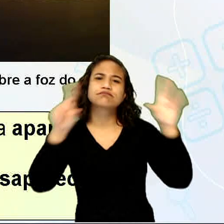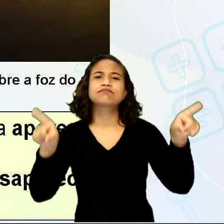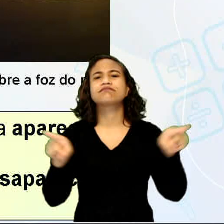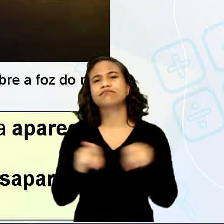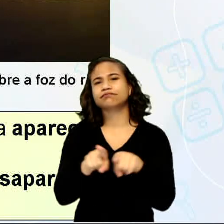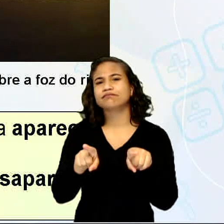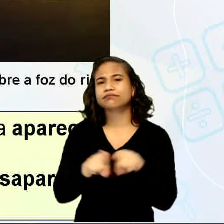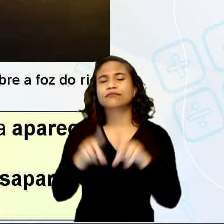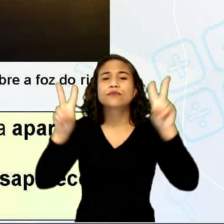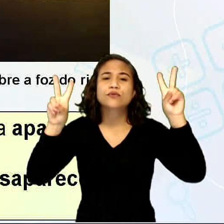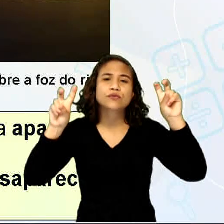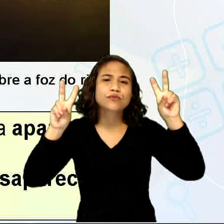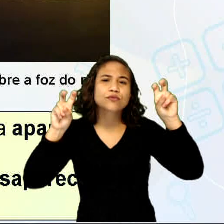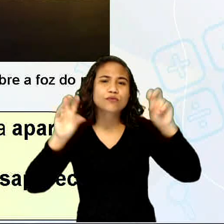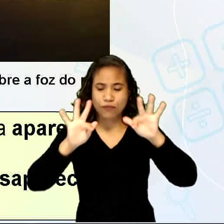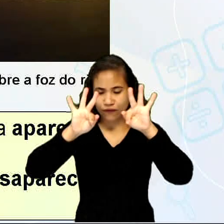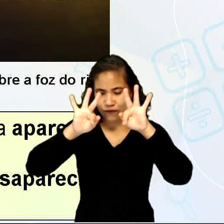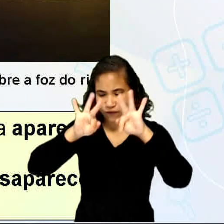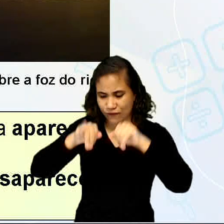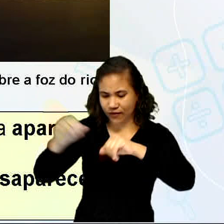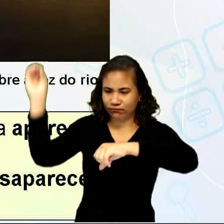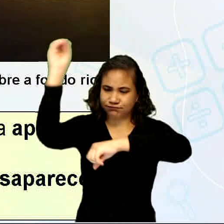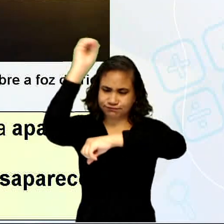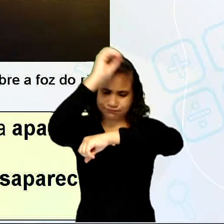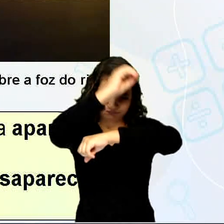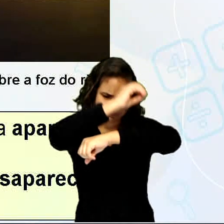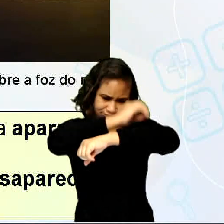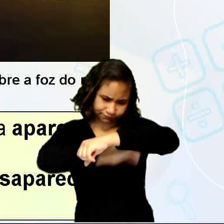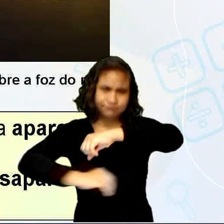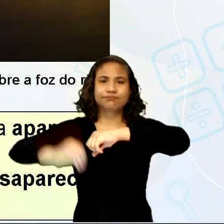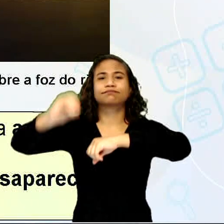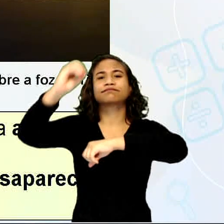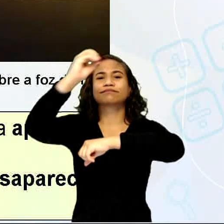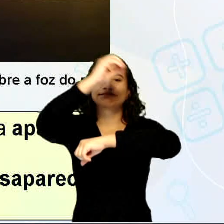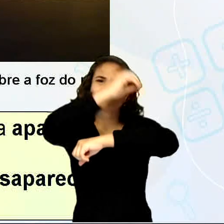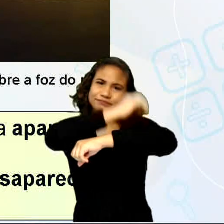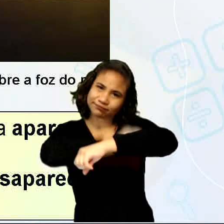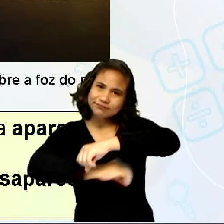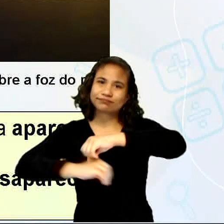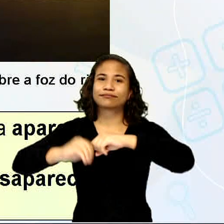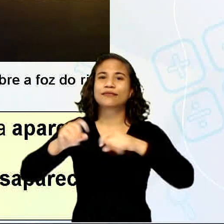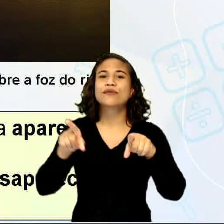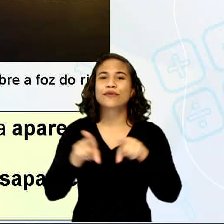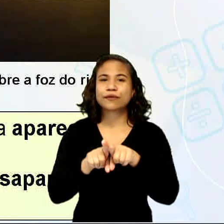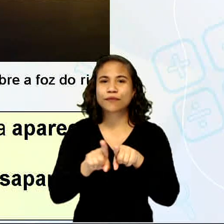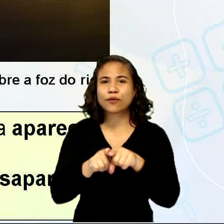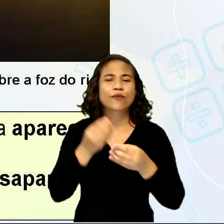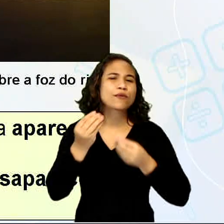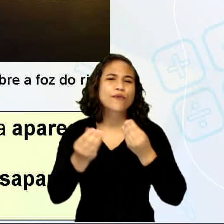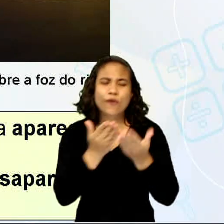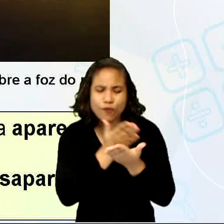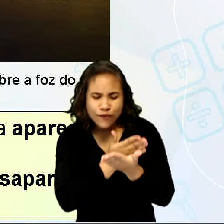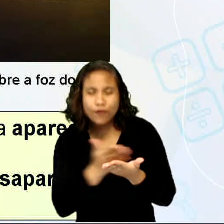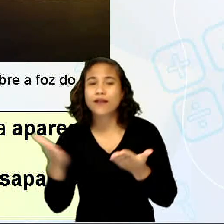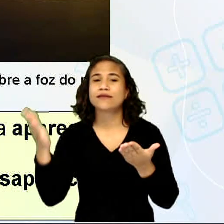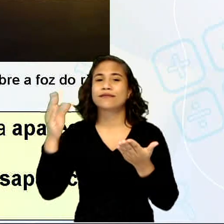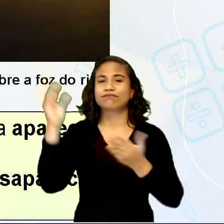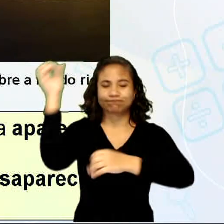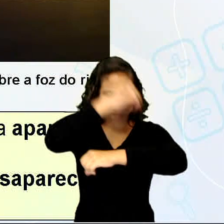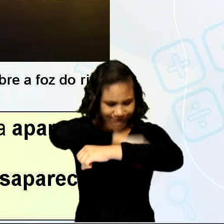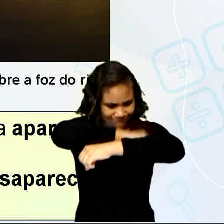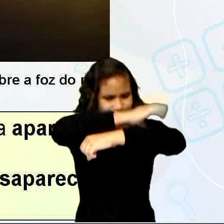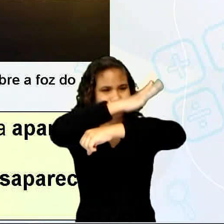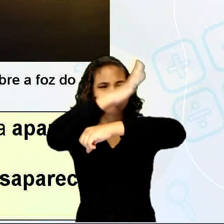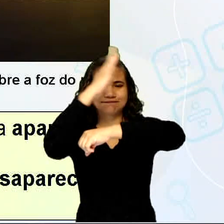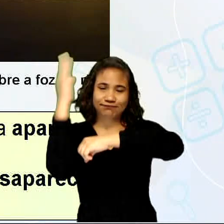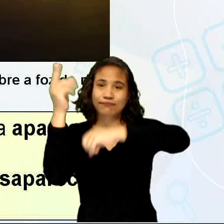a questão do fim do dia, do início da noite, e o fim da noite e do início do dia, temos que observar